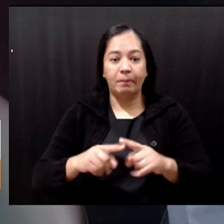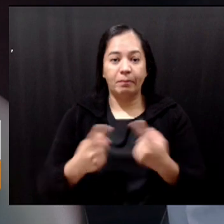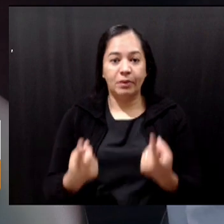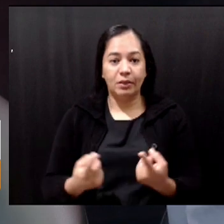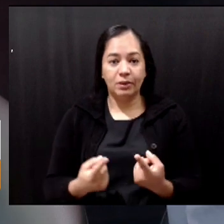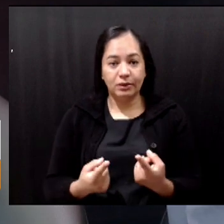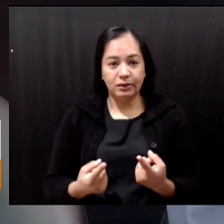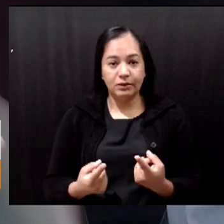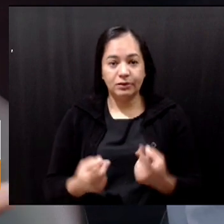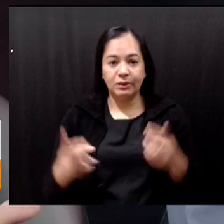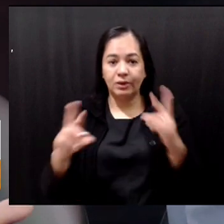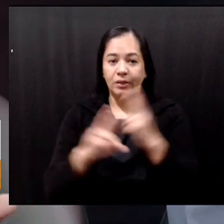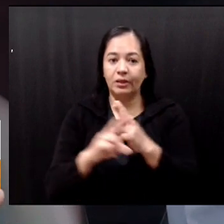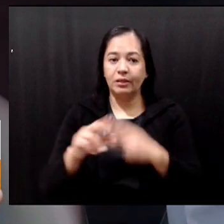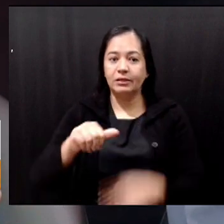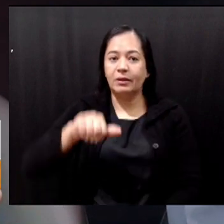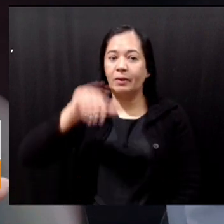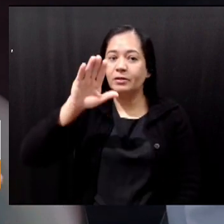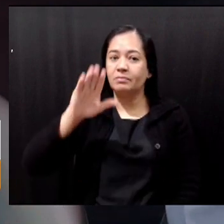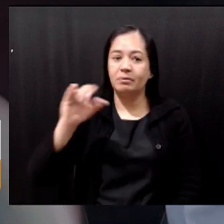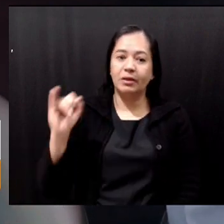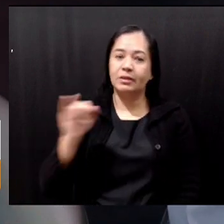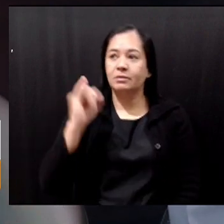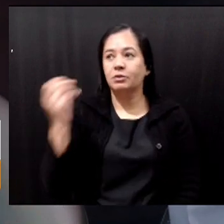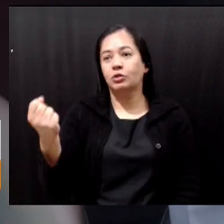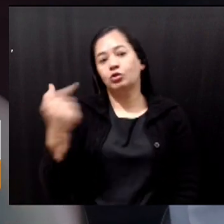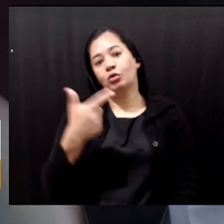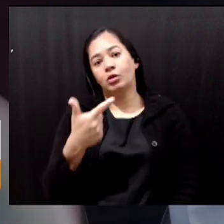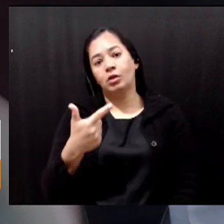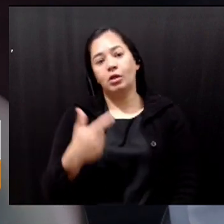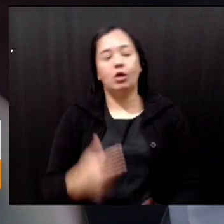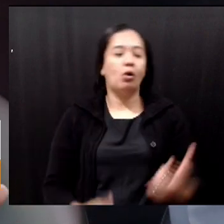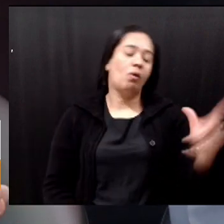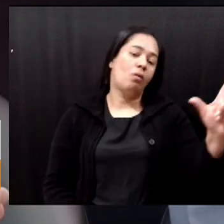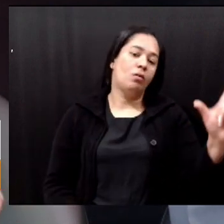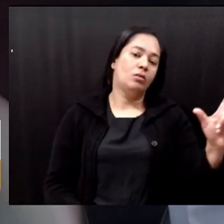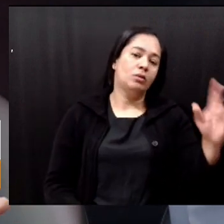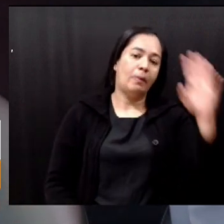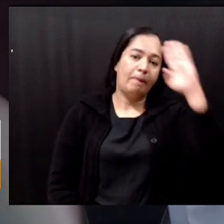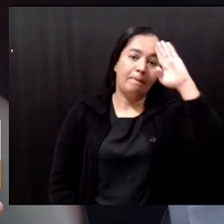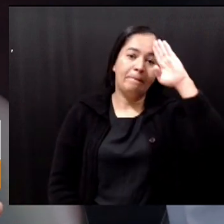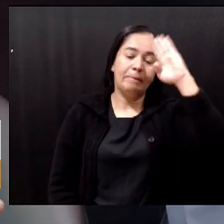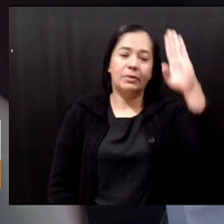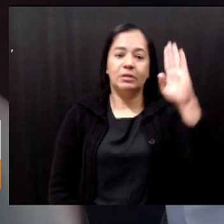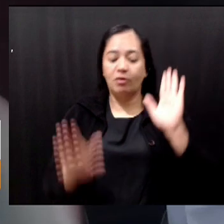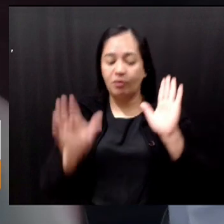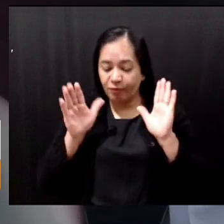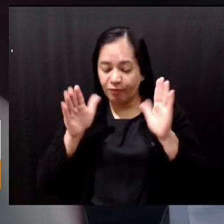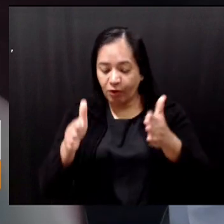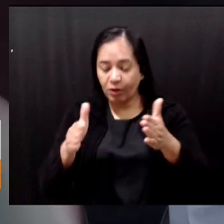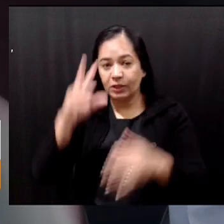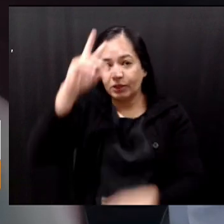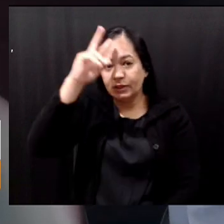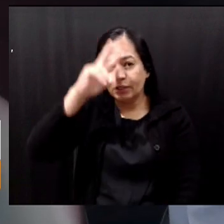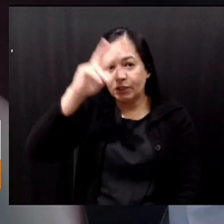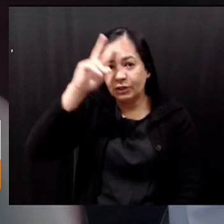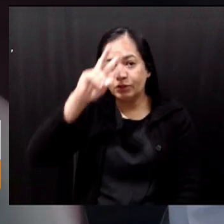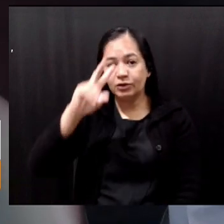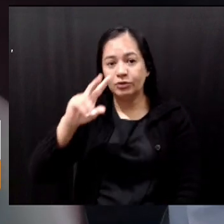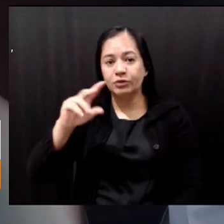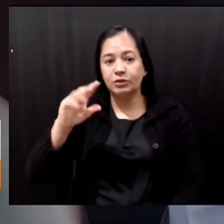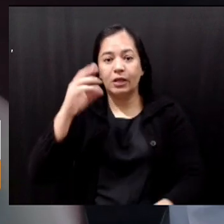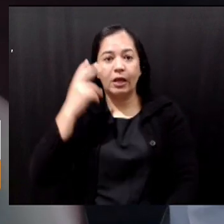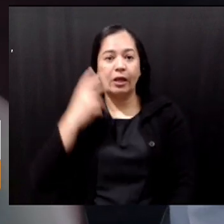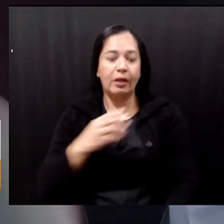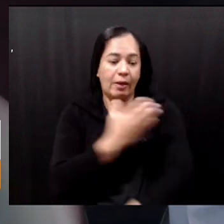mais importantes do que outras, né, principalmente, olhando para a história, olhando para a cultura também. Então, assim, de